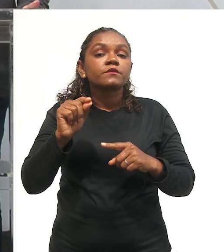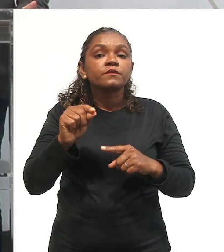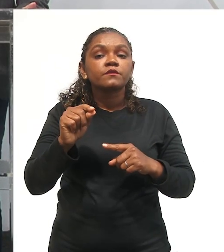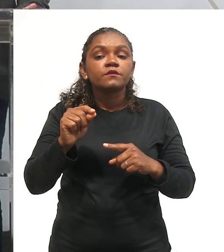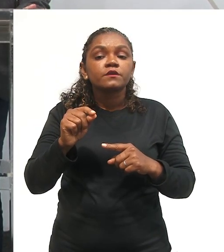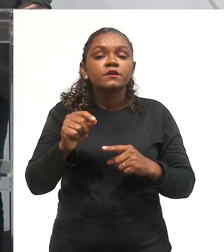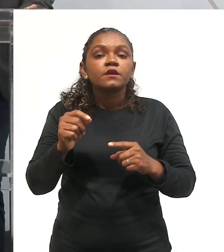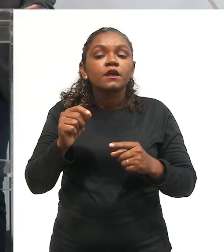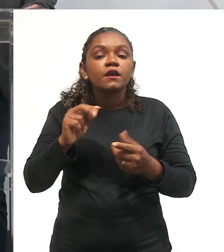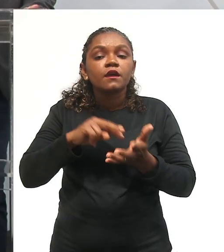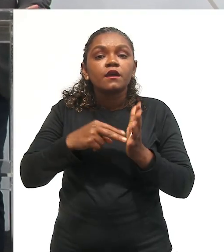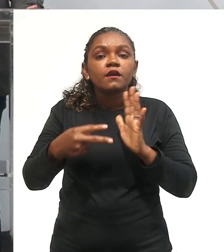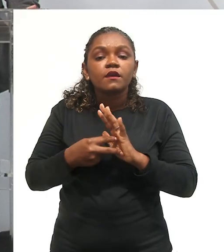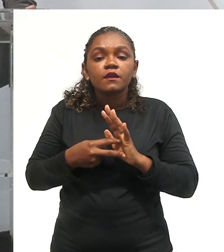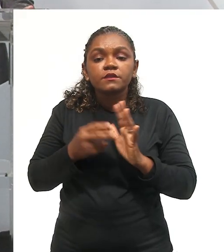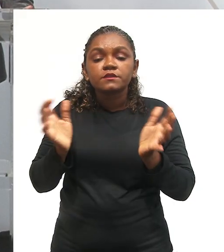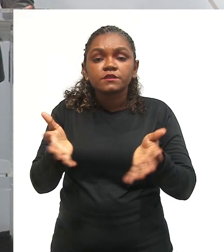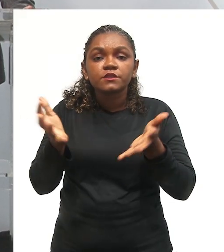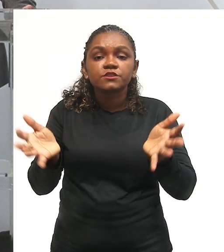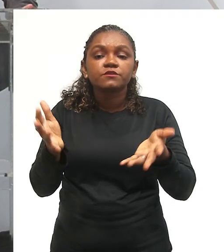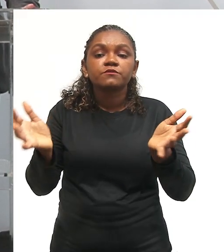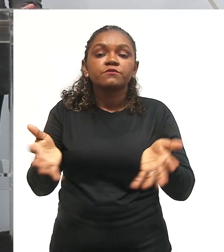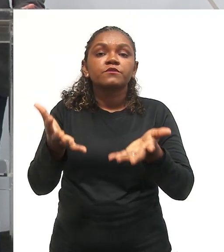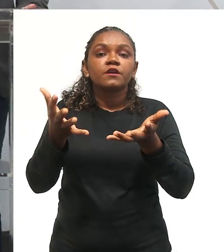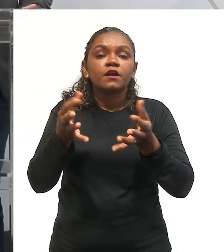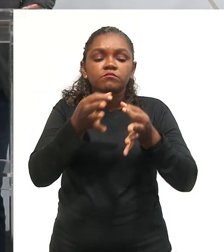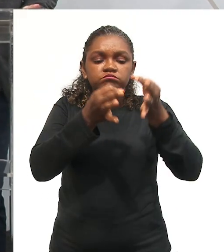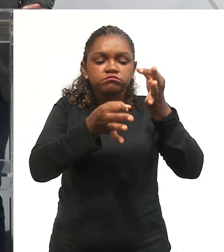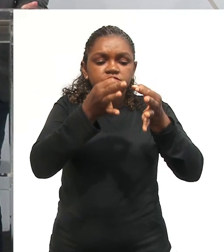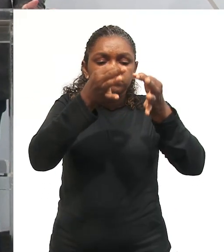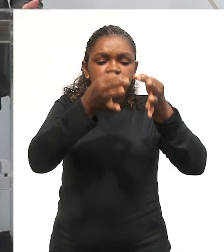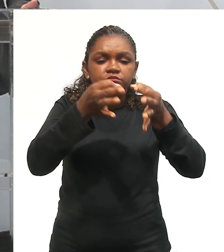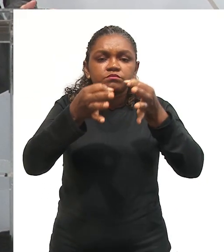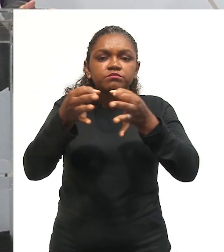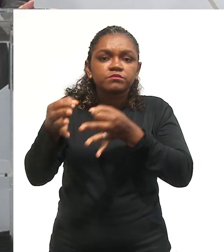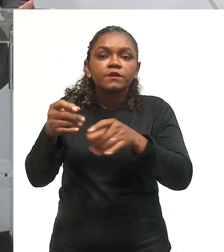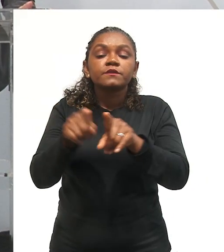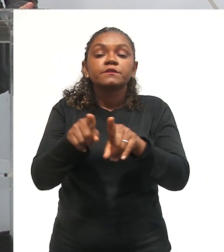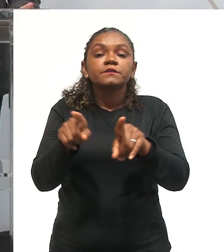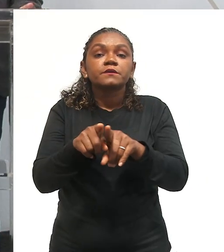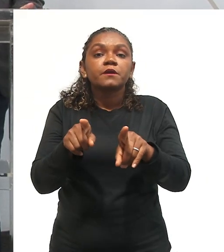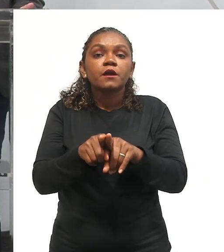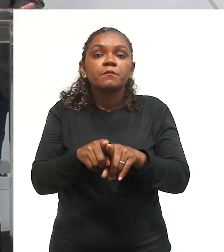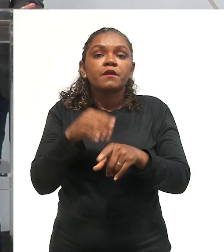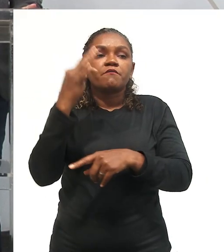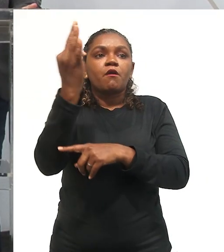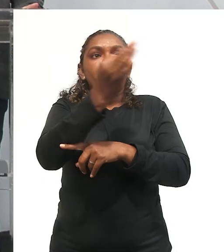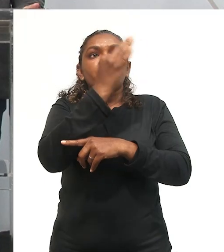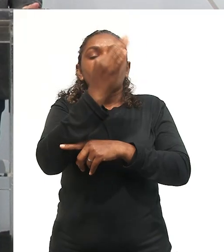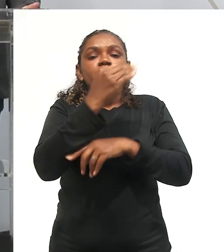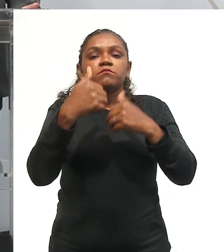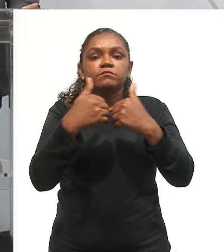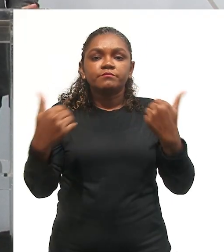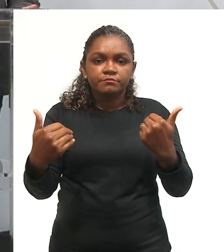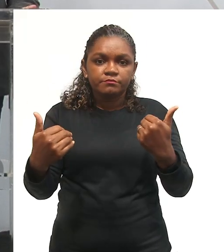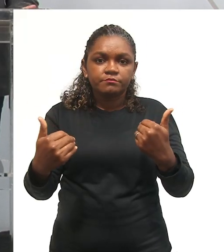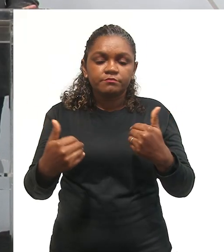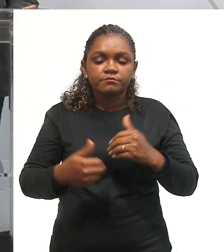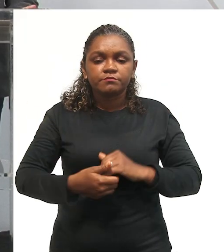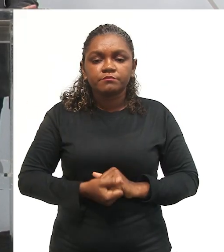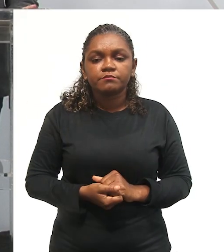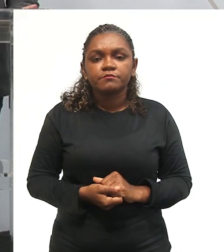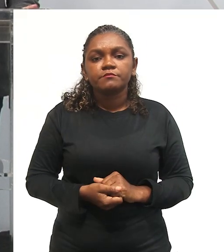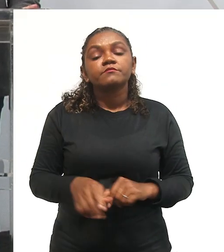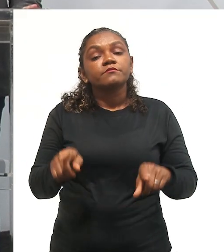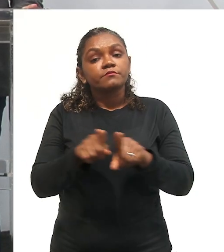justamente para incentivar o exercício da atividade de forma organizada e para que essa pessoa saia da informalidade. E depois falamos